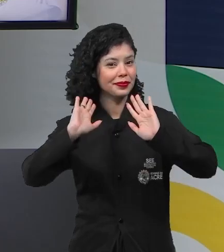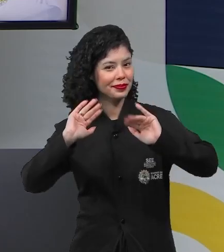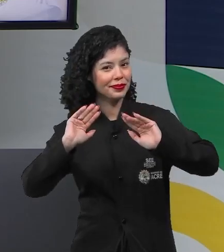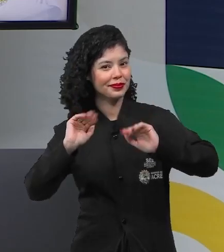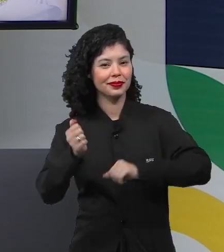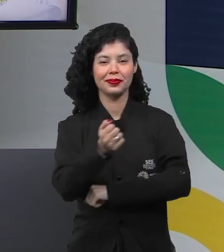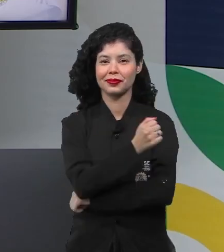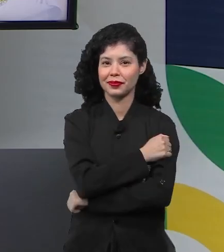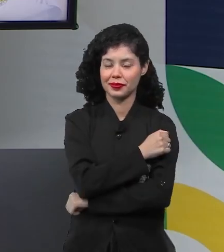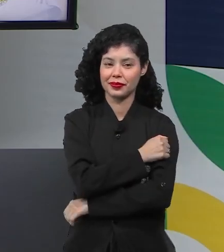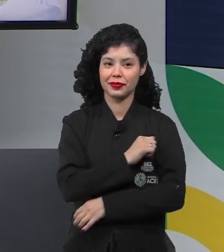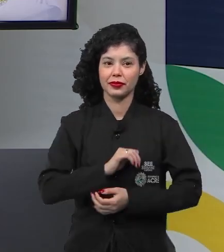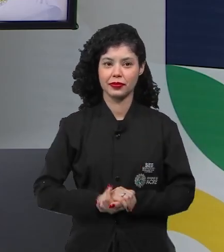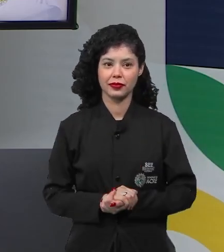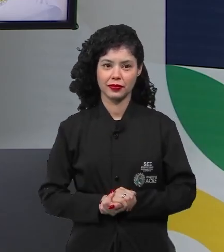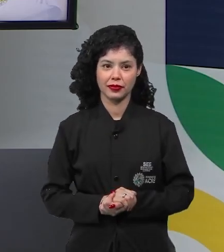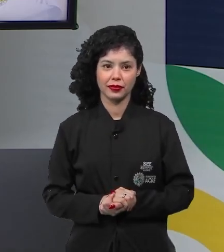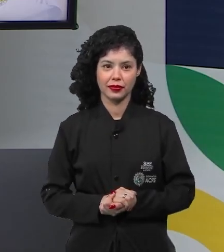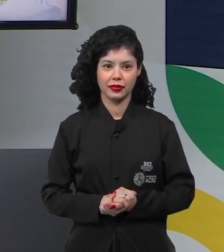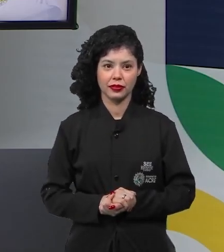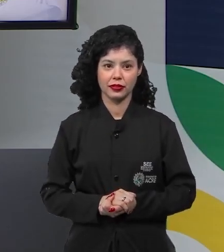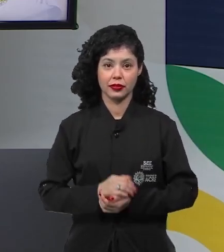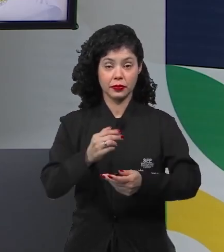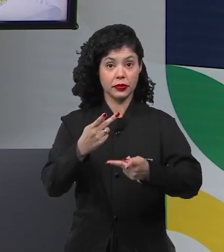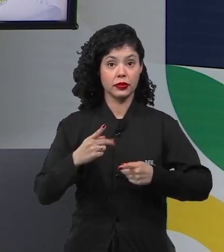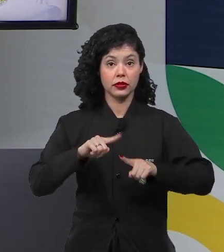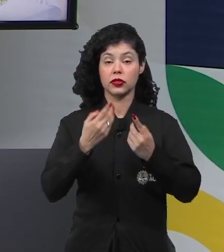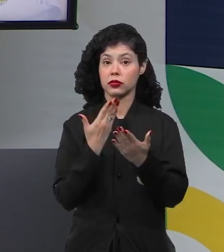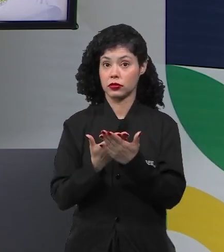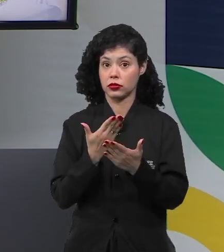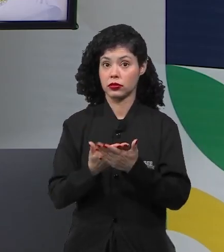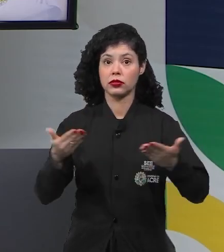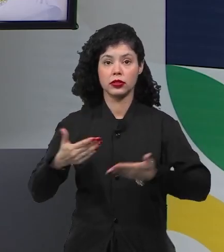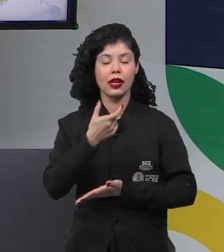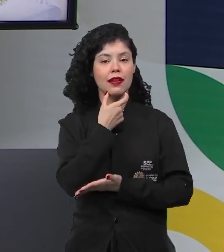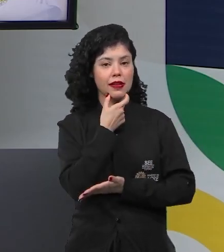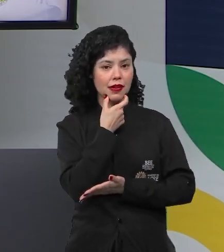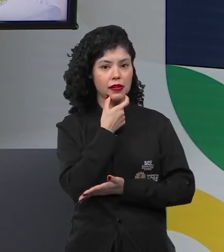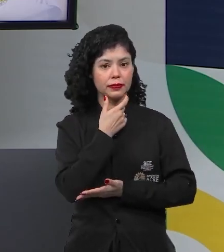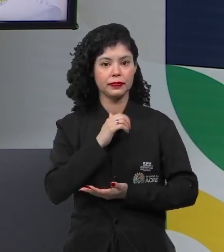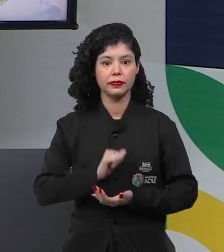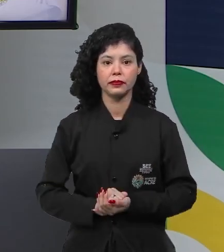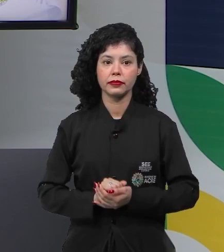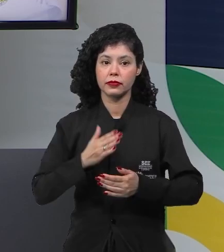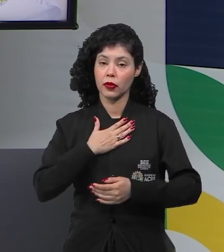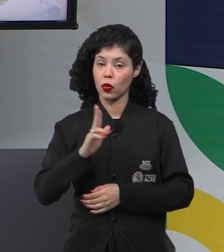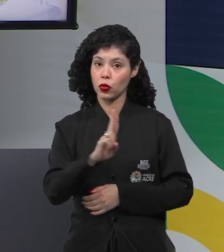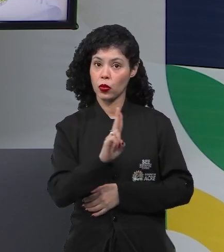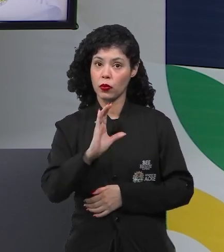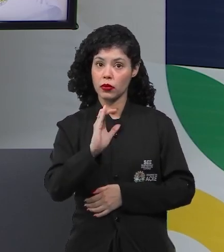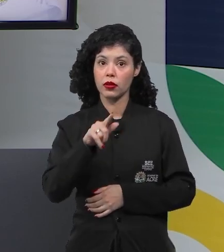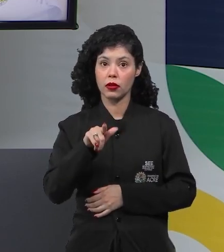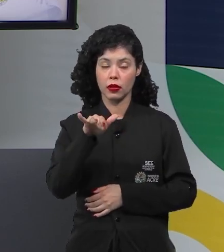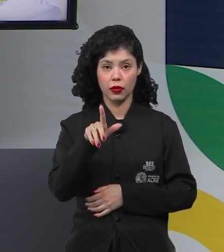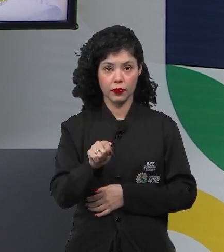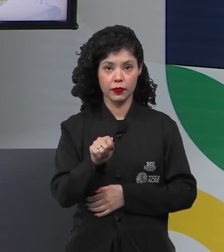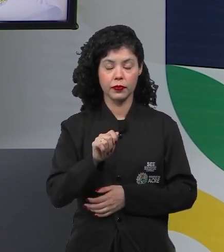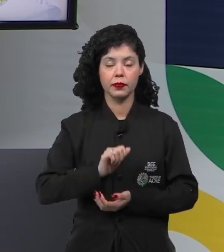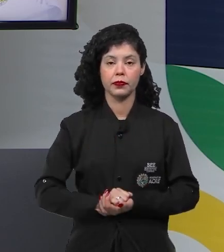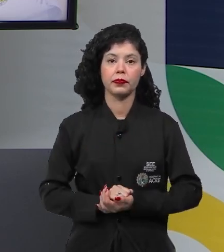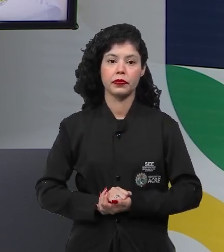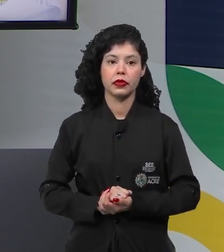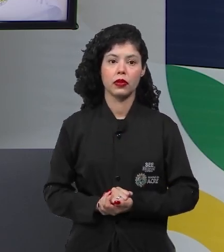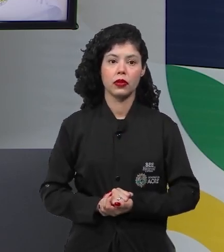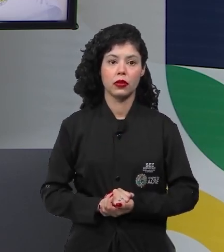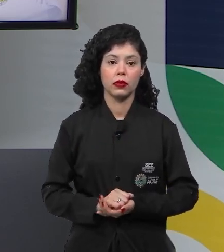Hello, students! Olá, alunos! Bem-vindos à nossa aula de língua inglesa. My name is Camila, meu nome é